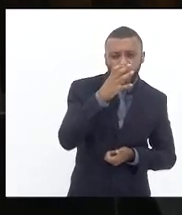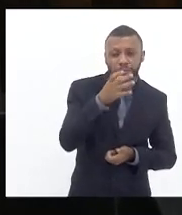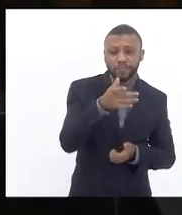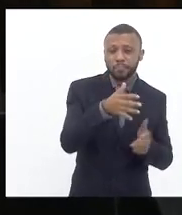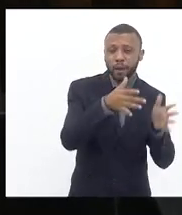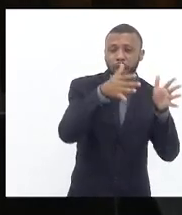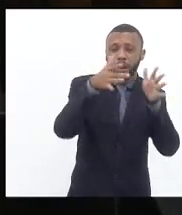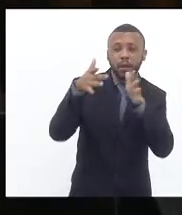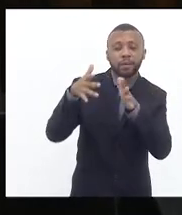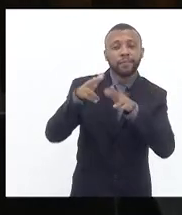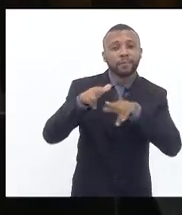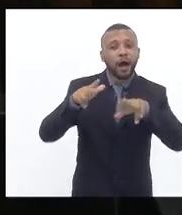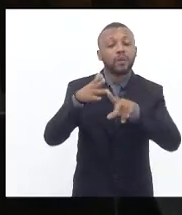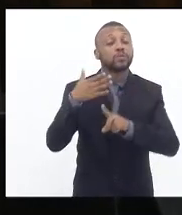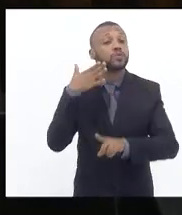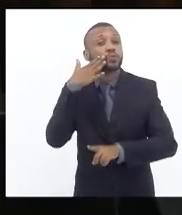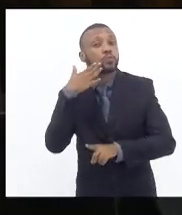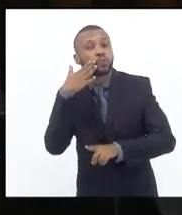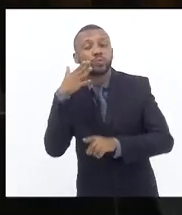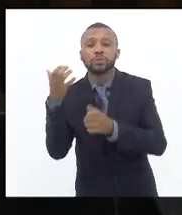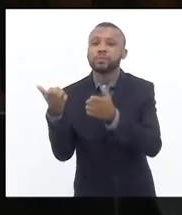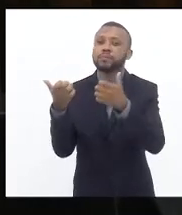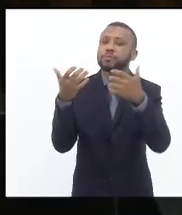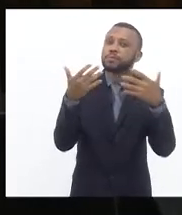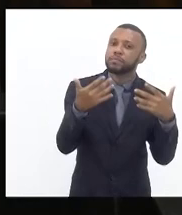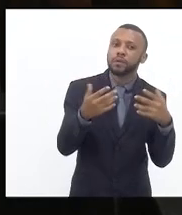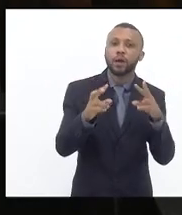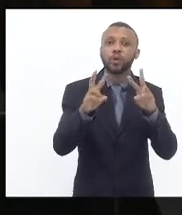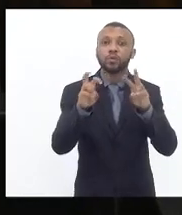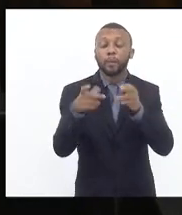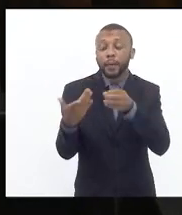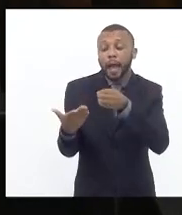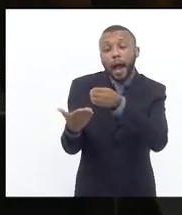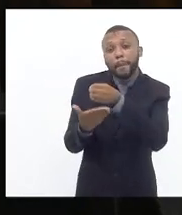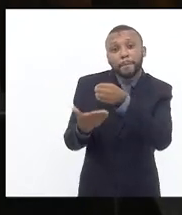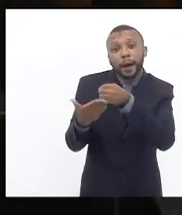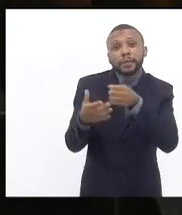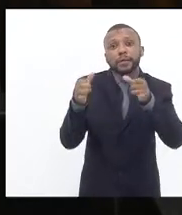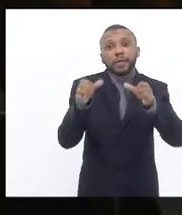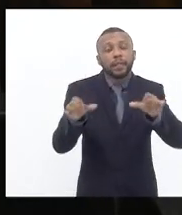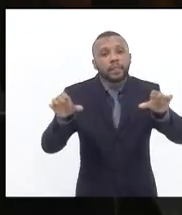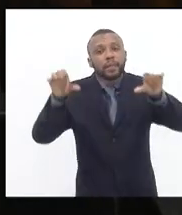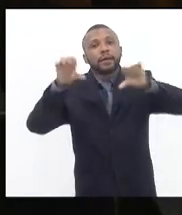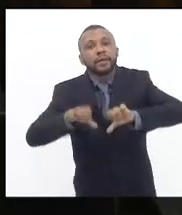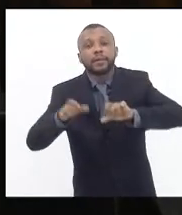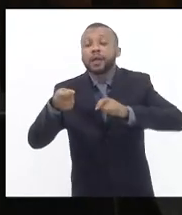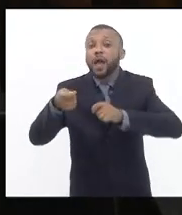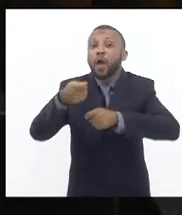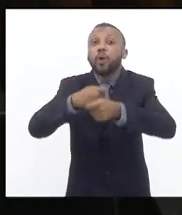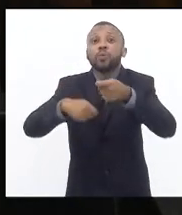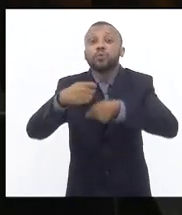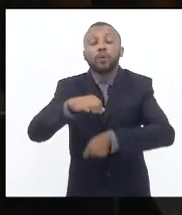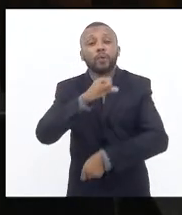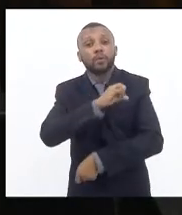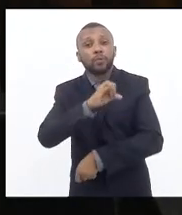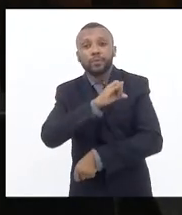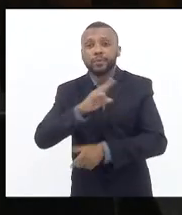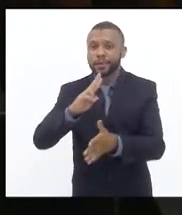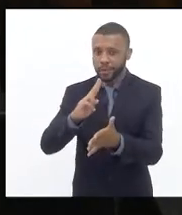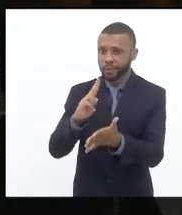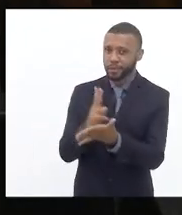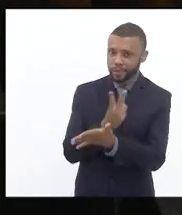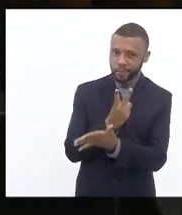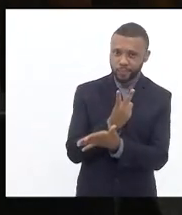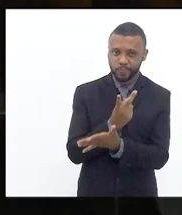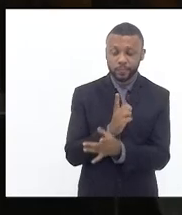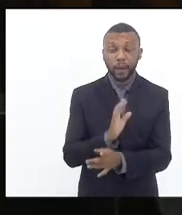discursos falando sobre a Gênese da crise econômica que o Rio de Janeiro vive hora